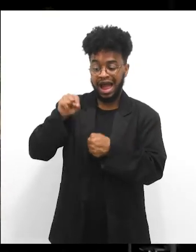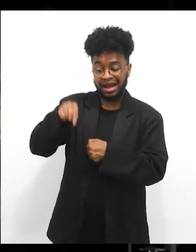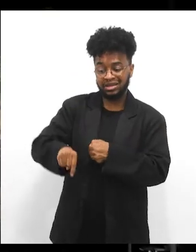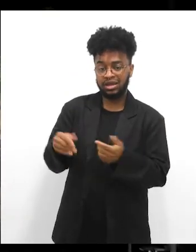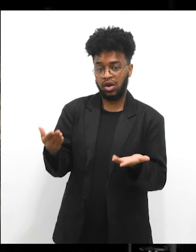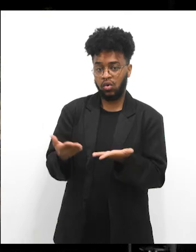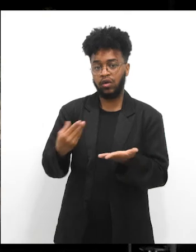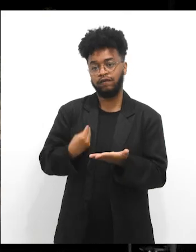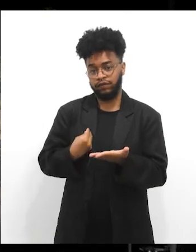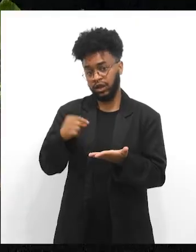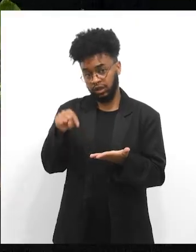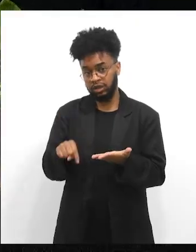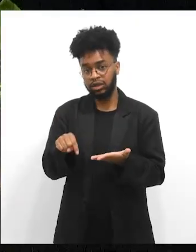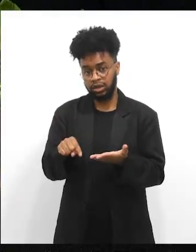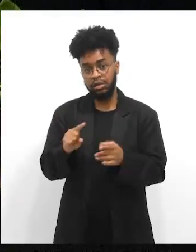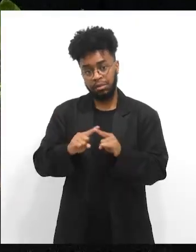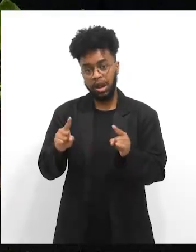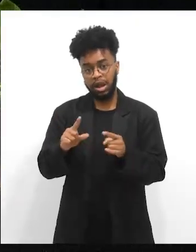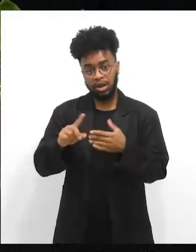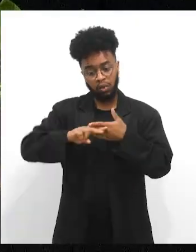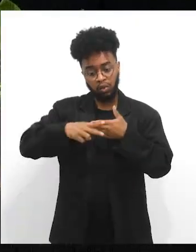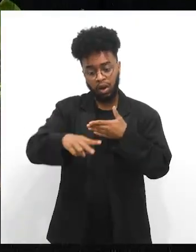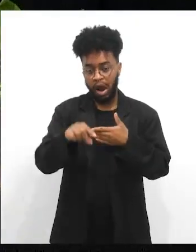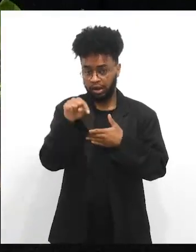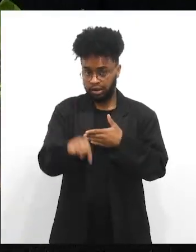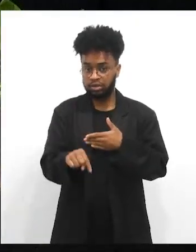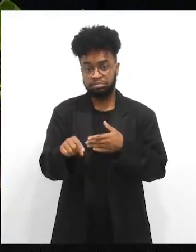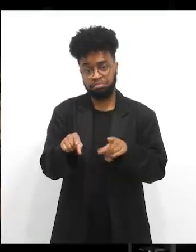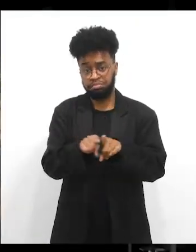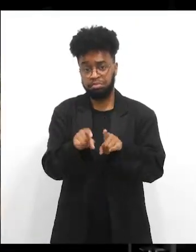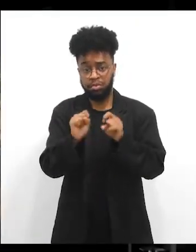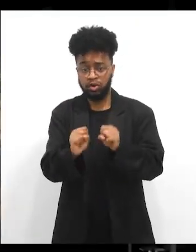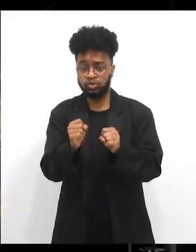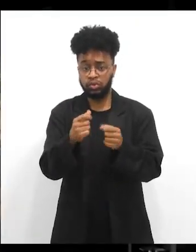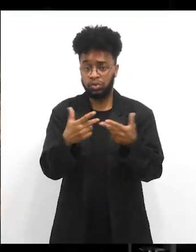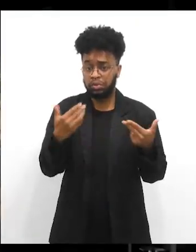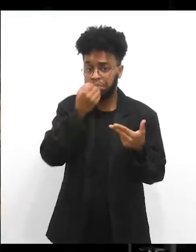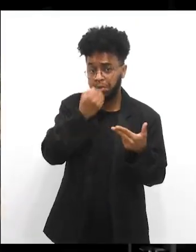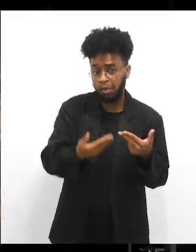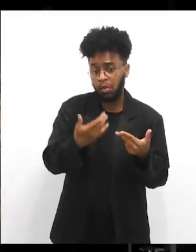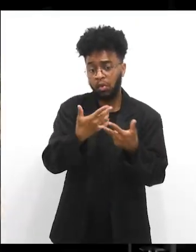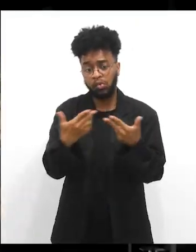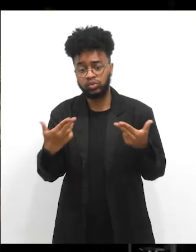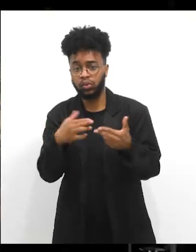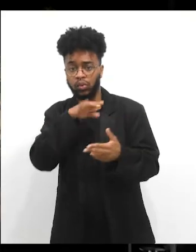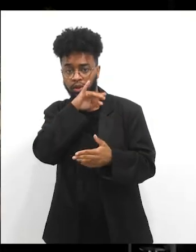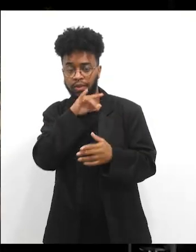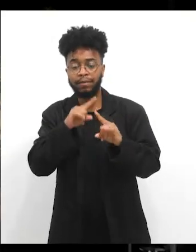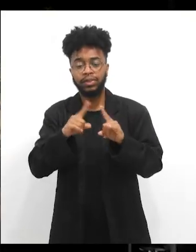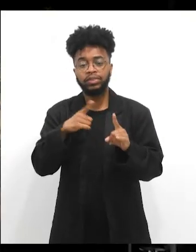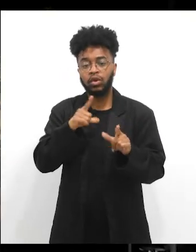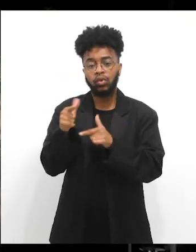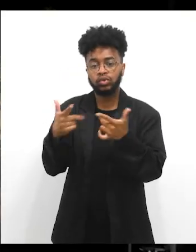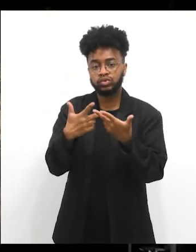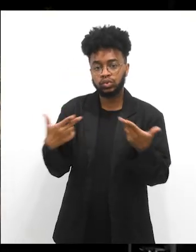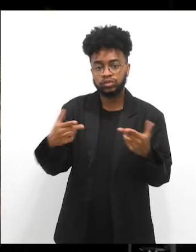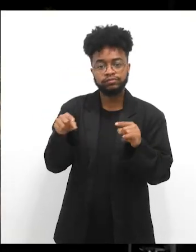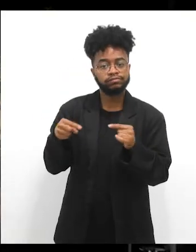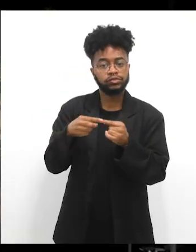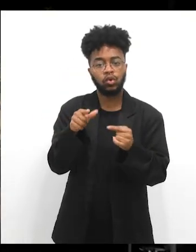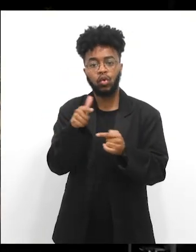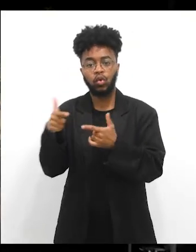nessa encarnação e tu vai colher nessa encarnação mesmo. Certo. Coisas boas ou coisas ruins. Outras são heranças de outras